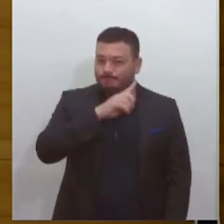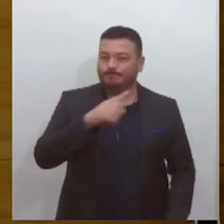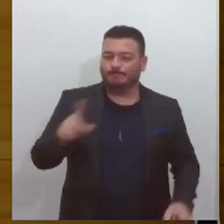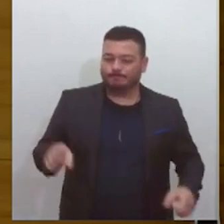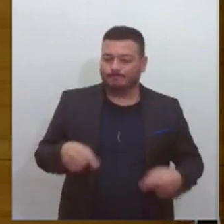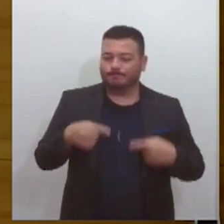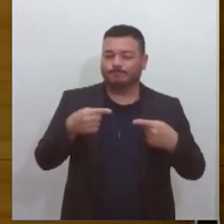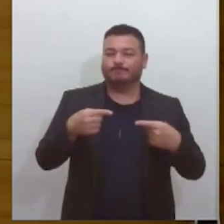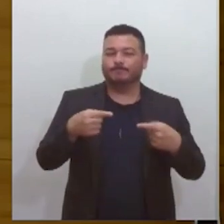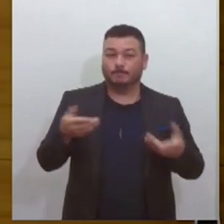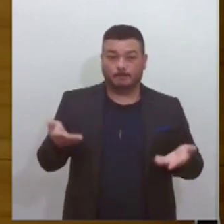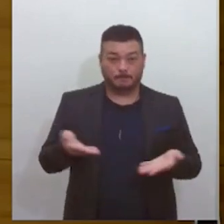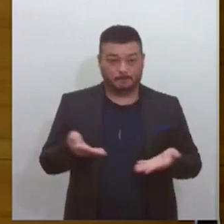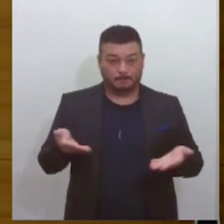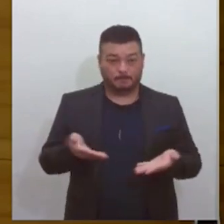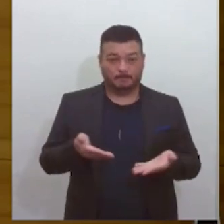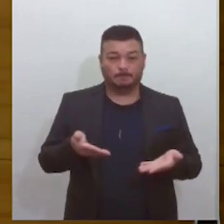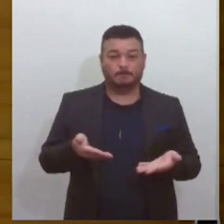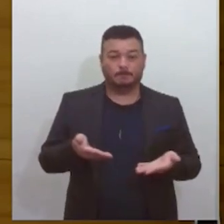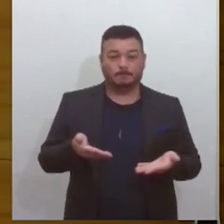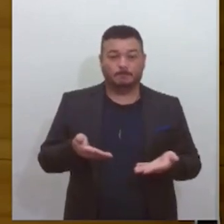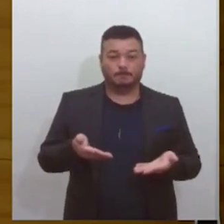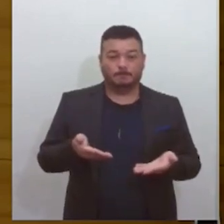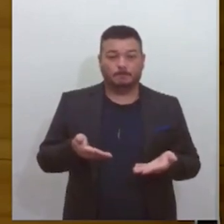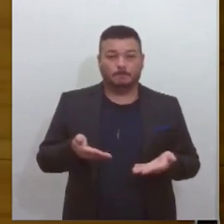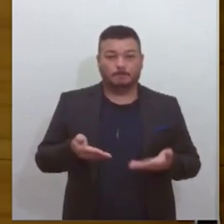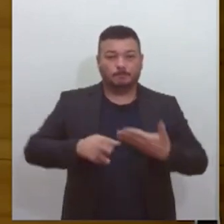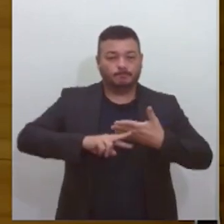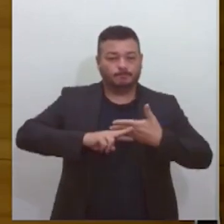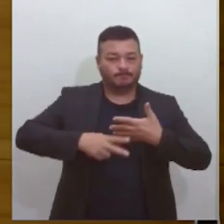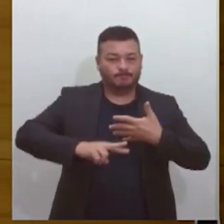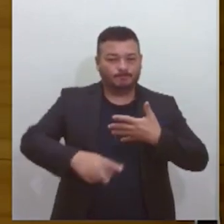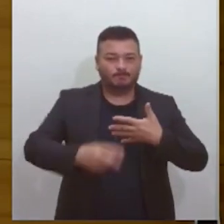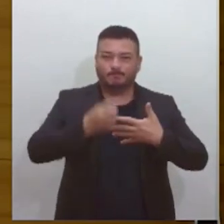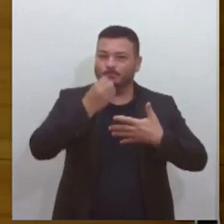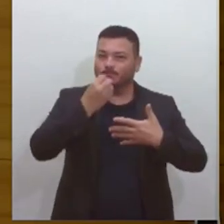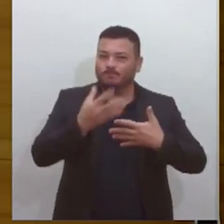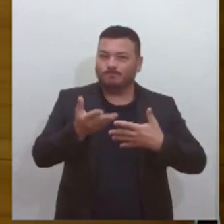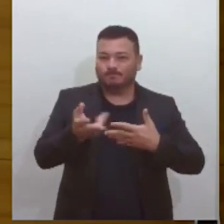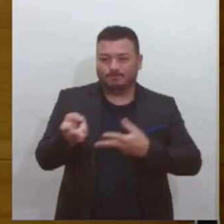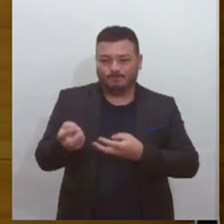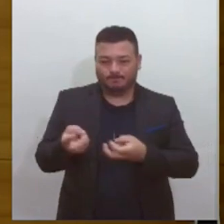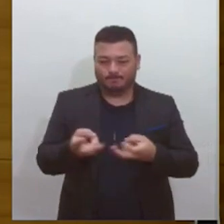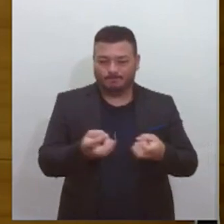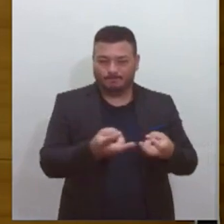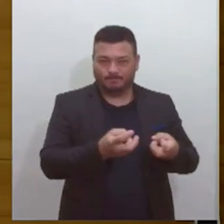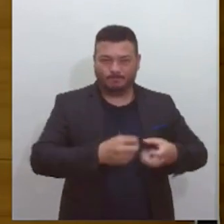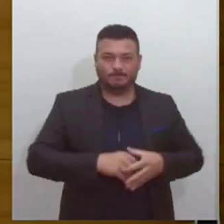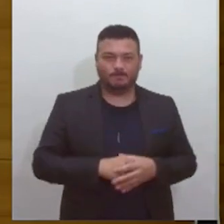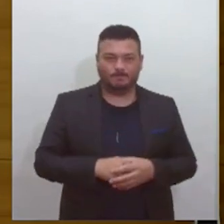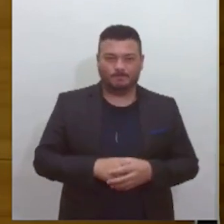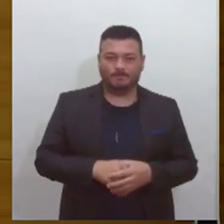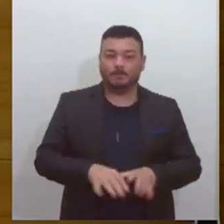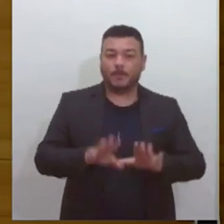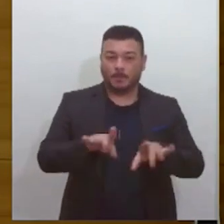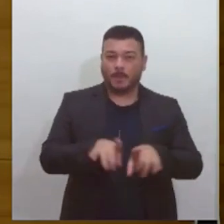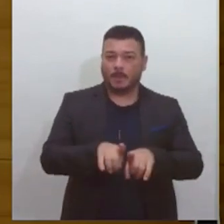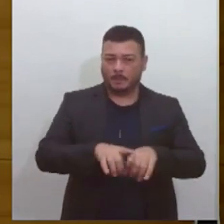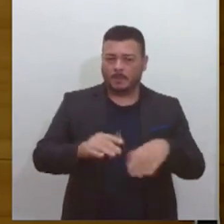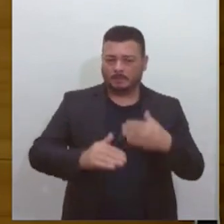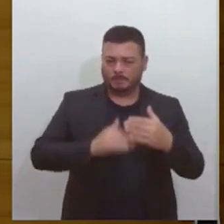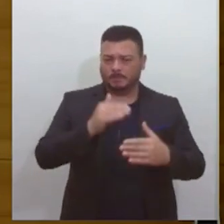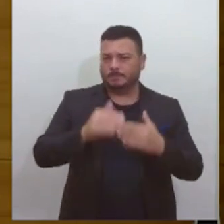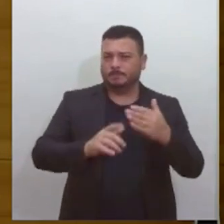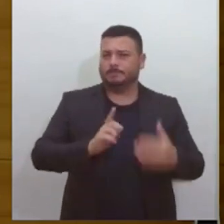a gente pode colher já alguns frutos, mas assim, nós temos muito ainda a avançar. Porque a gente sabe